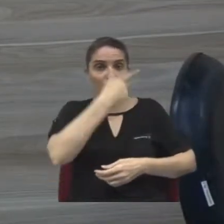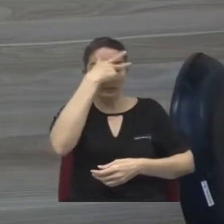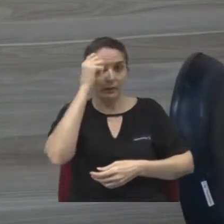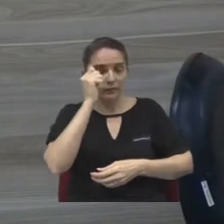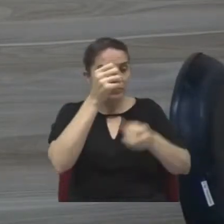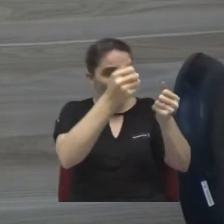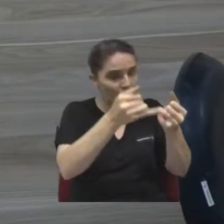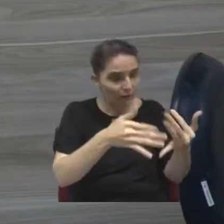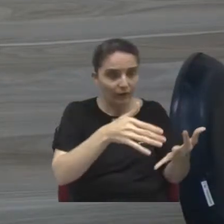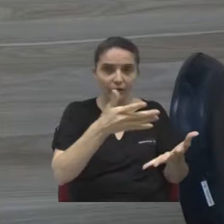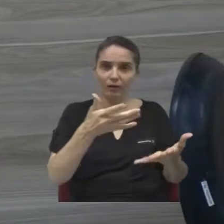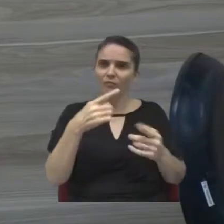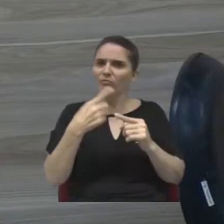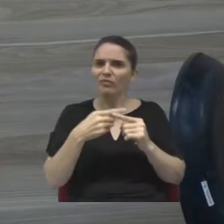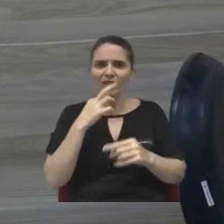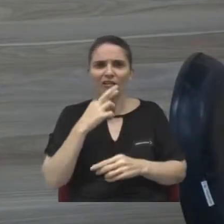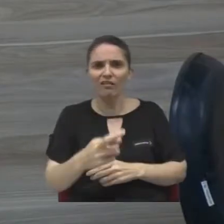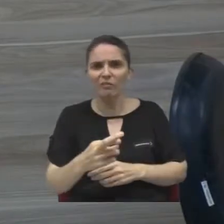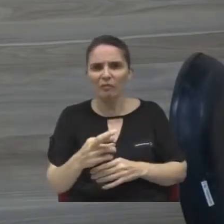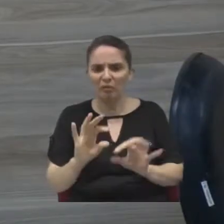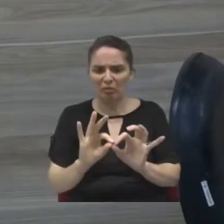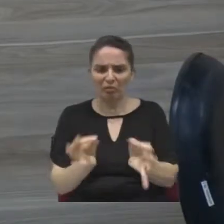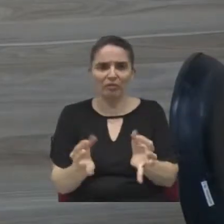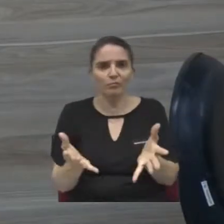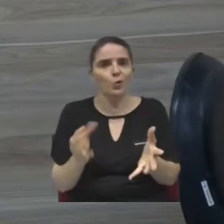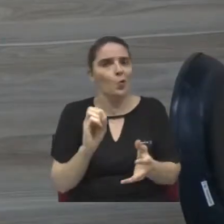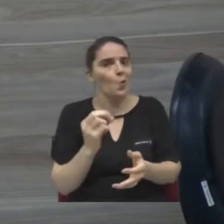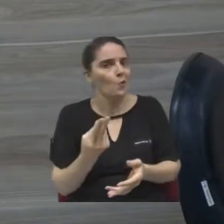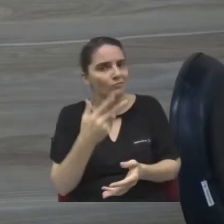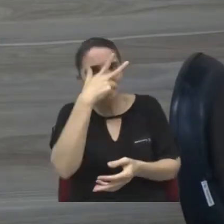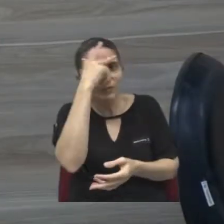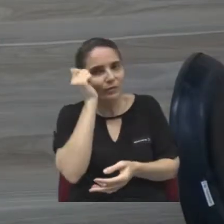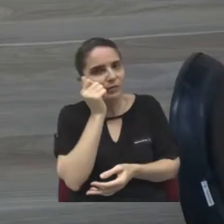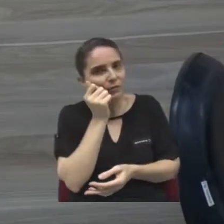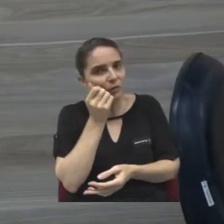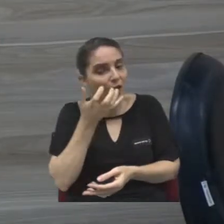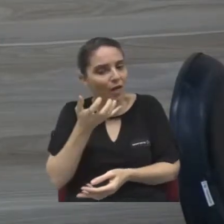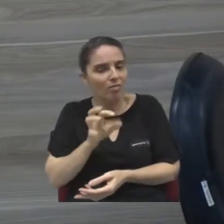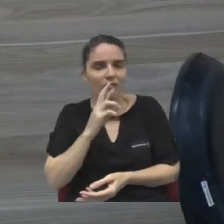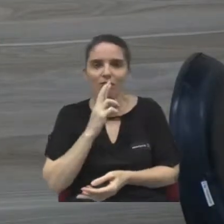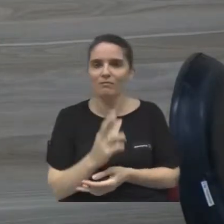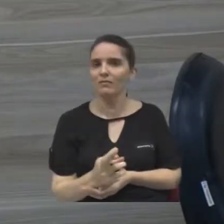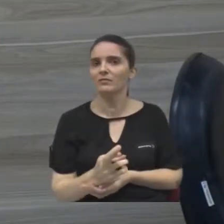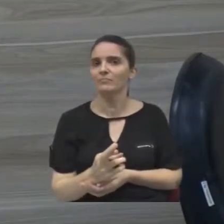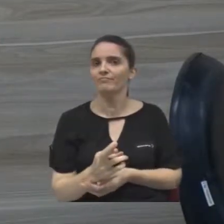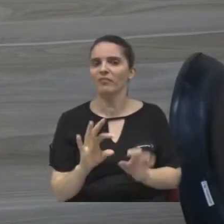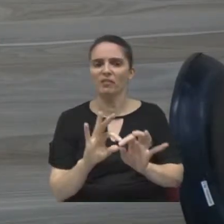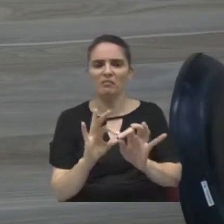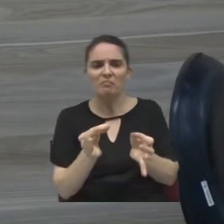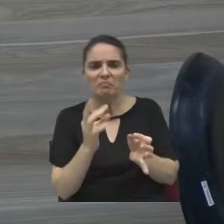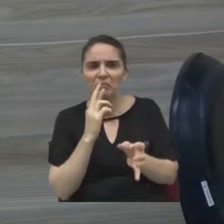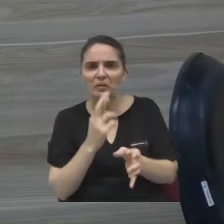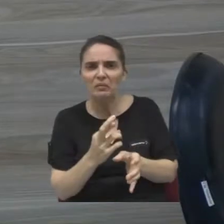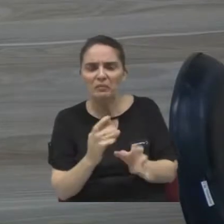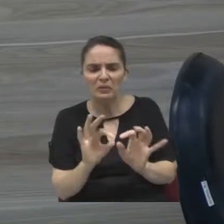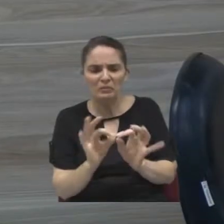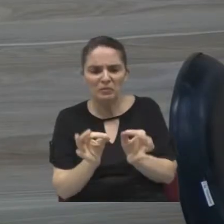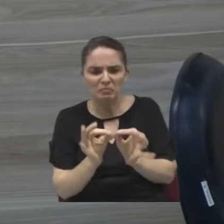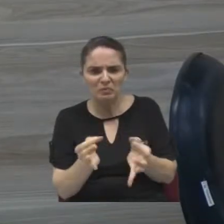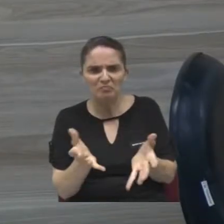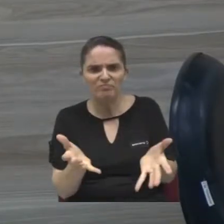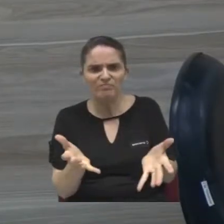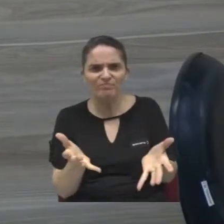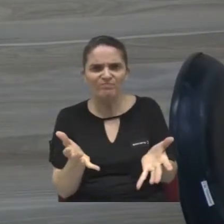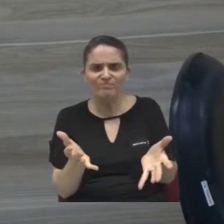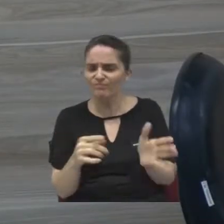porque vem a resposta vazia, ou se eles não querem responder. A resposta vem vazia, não responde aquilo que você